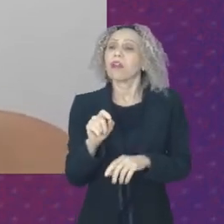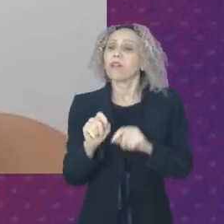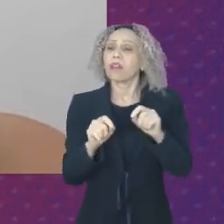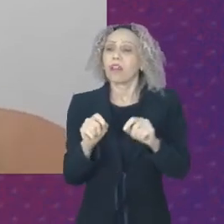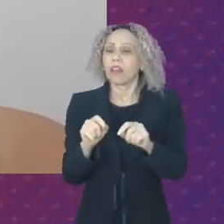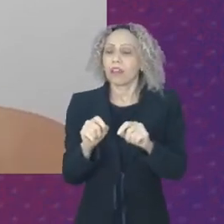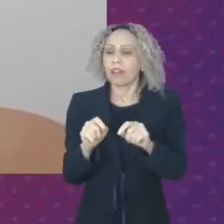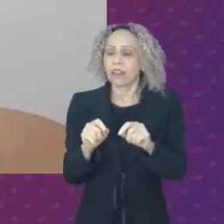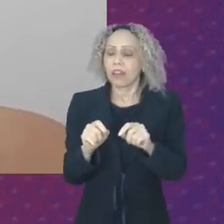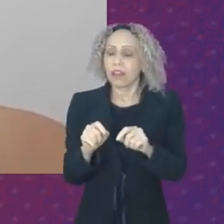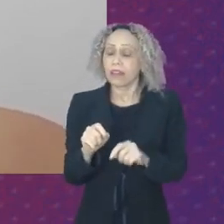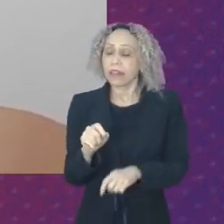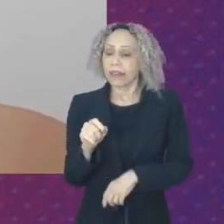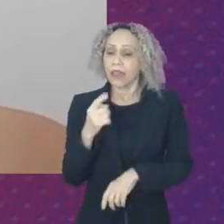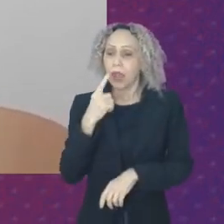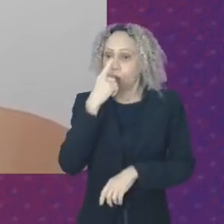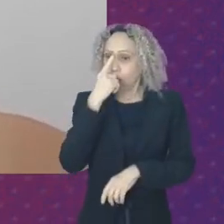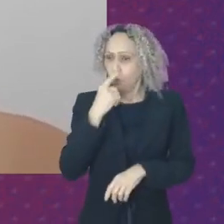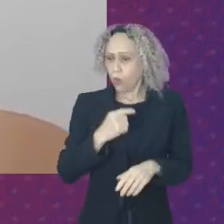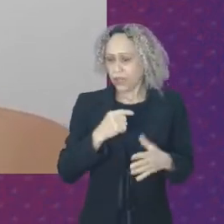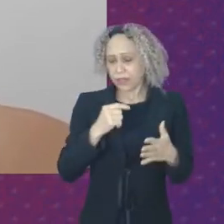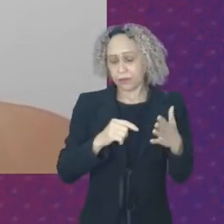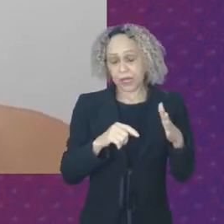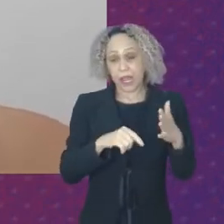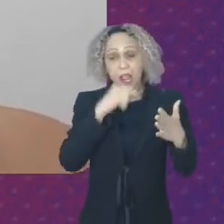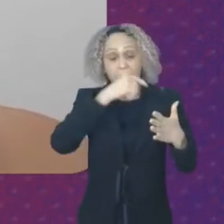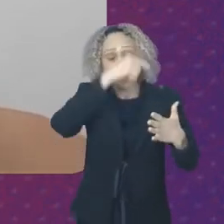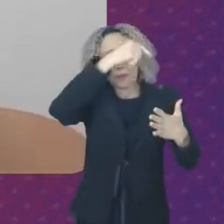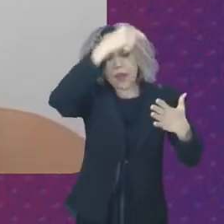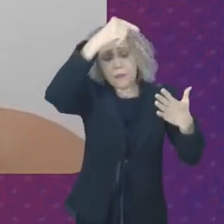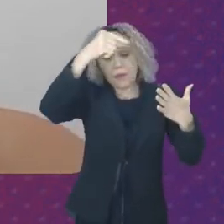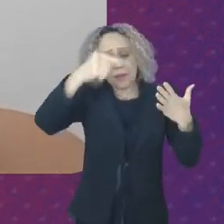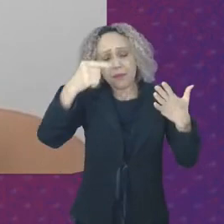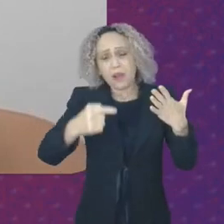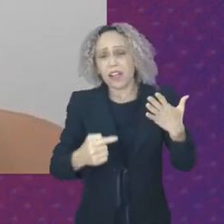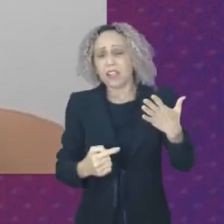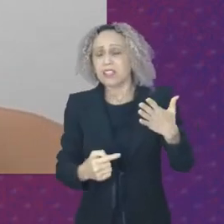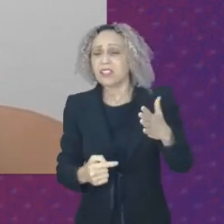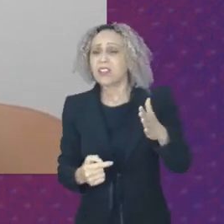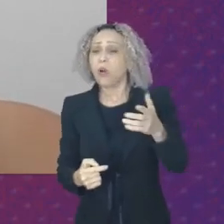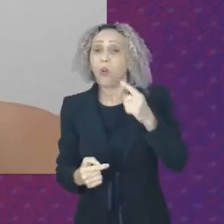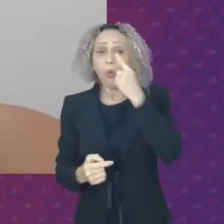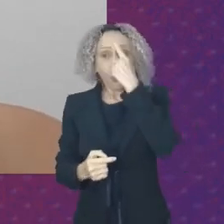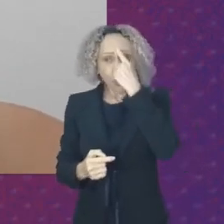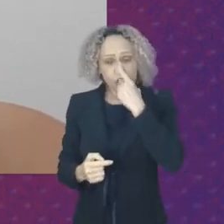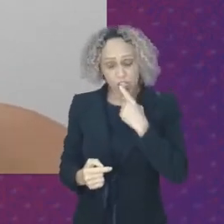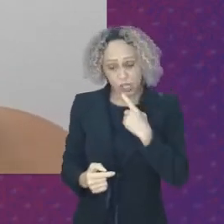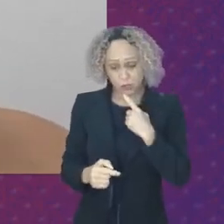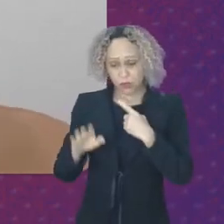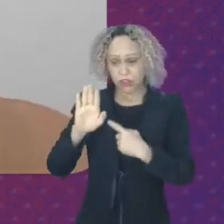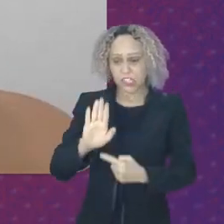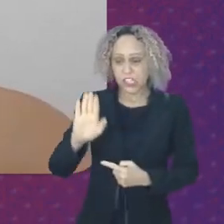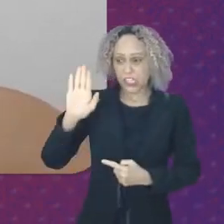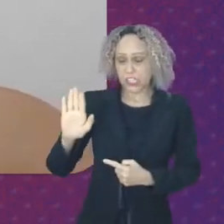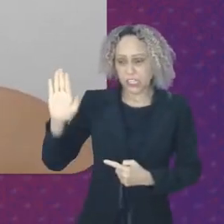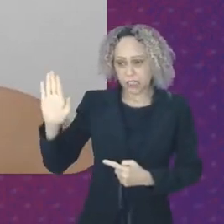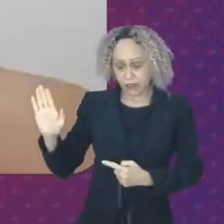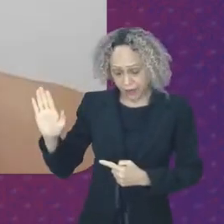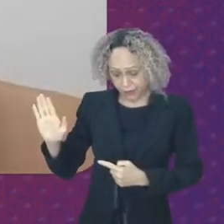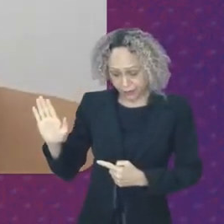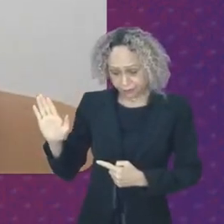cuidador, que é outro arquétipo muito utilizado durante o processo eleitoral, né?